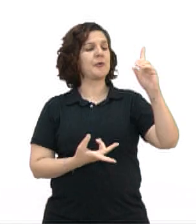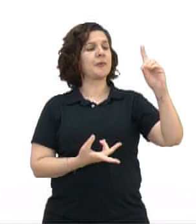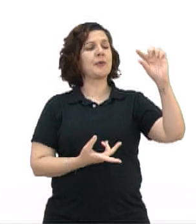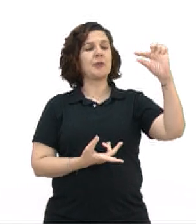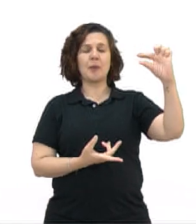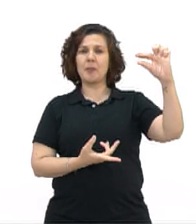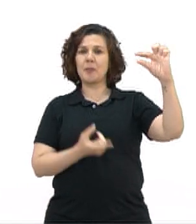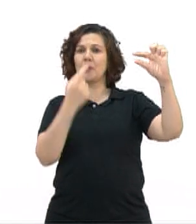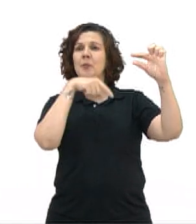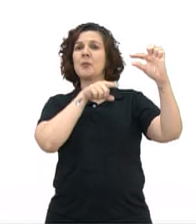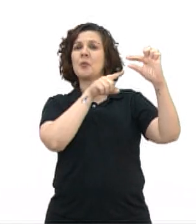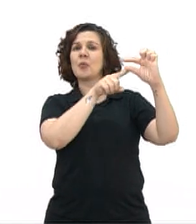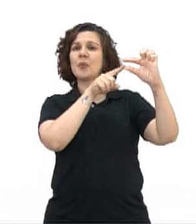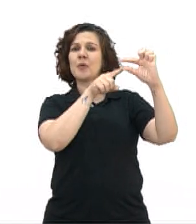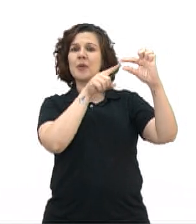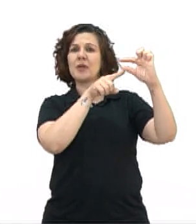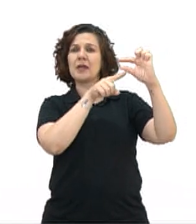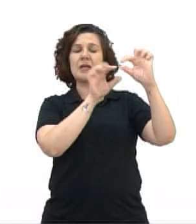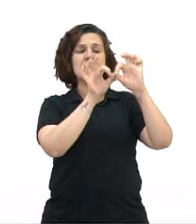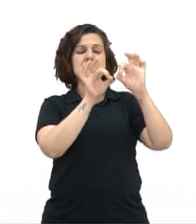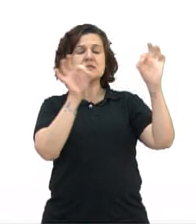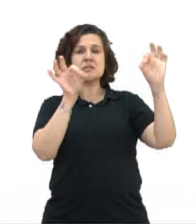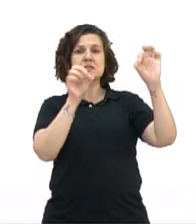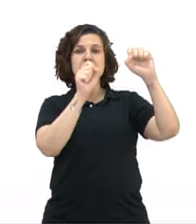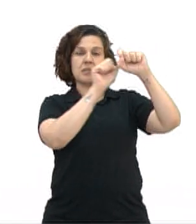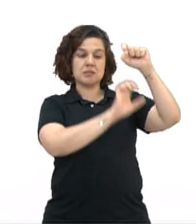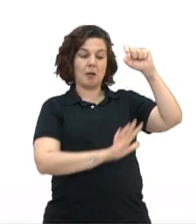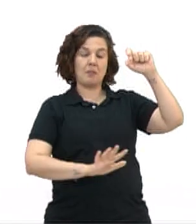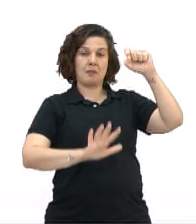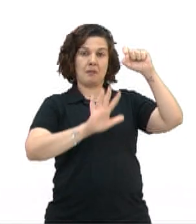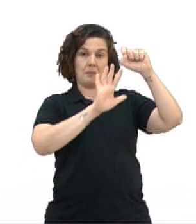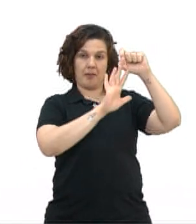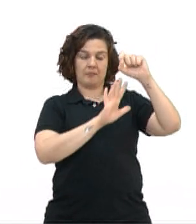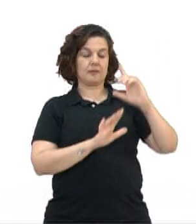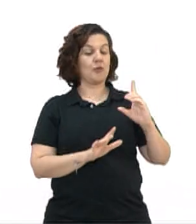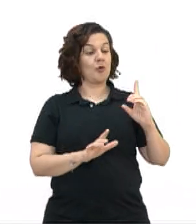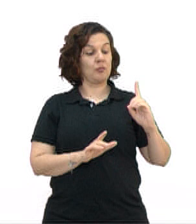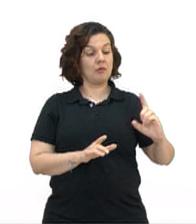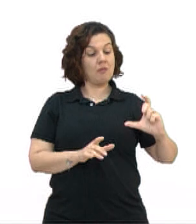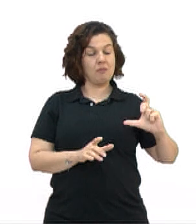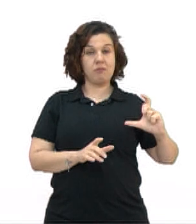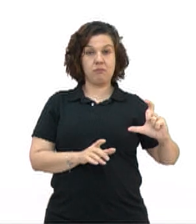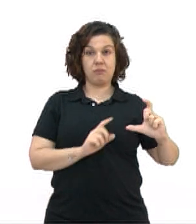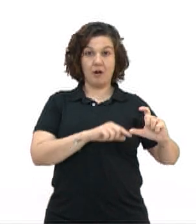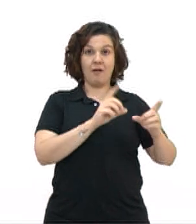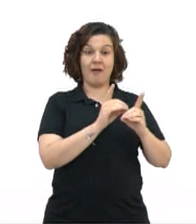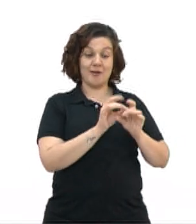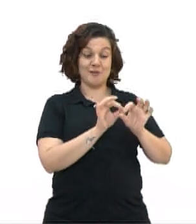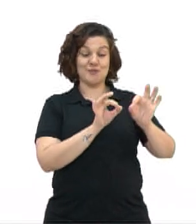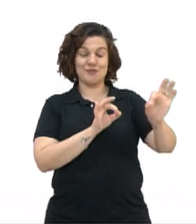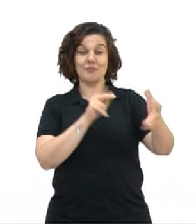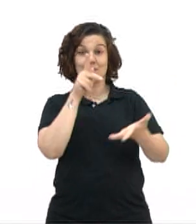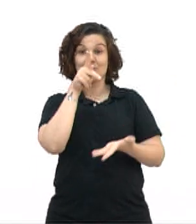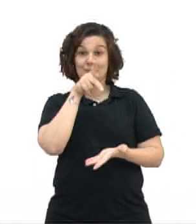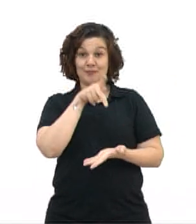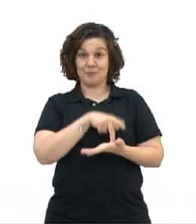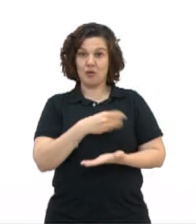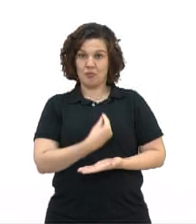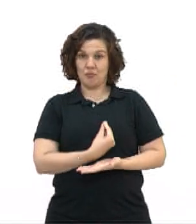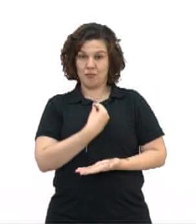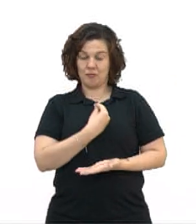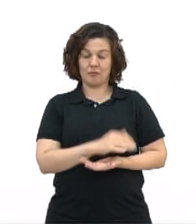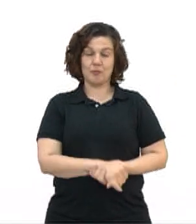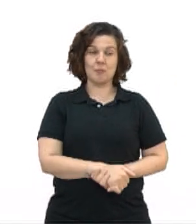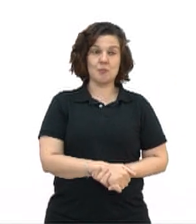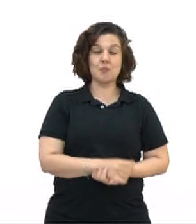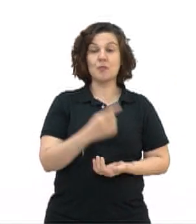minúsculo significa distância no mapa. Já o D maiúsculo significa distância na realidade. O 1